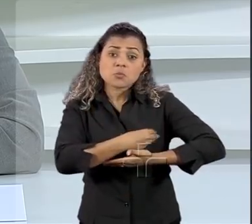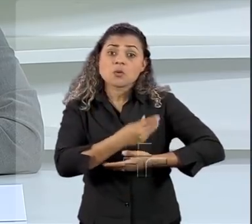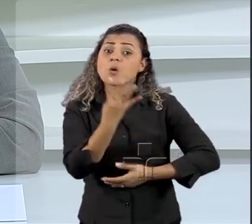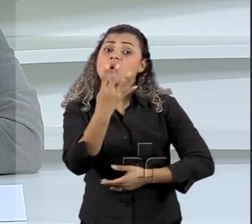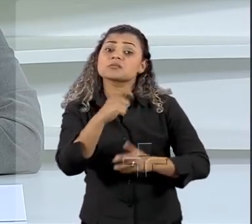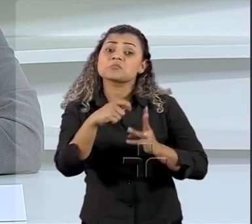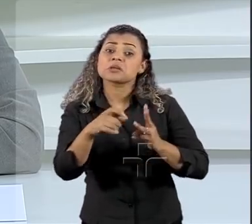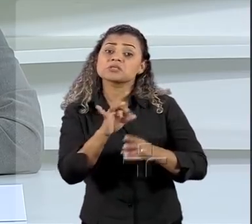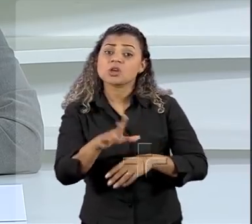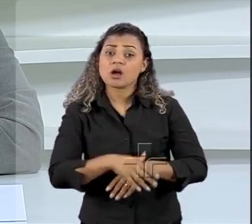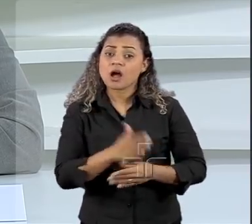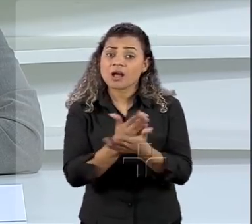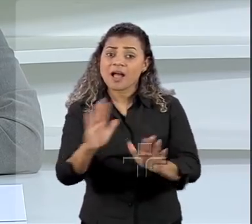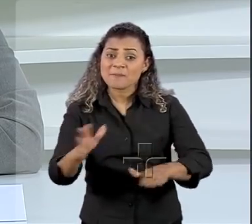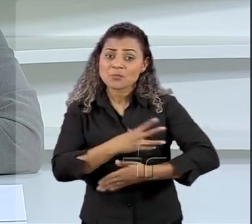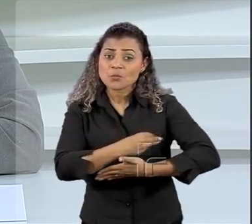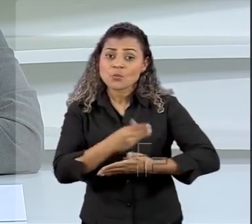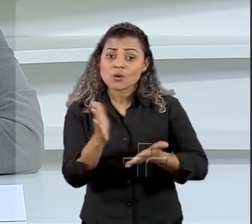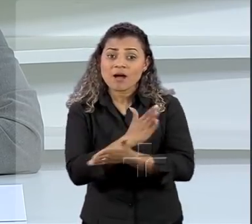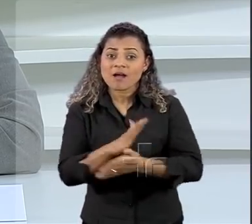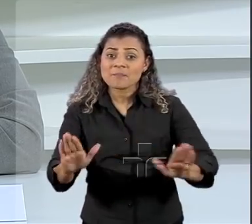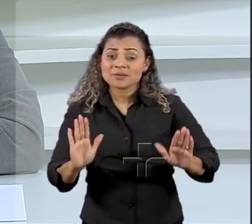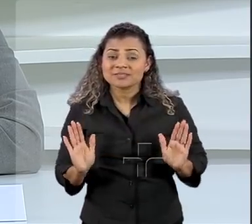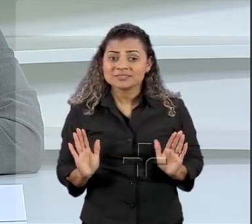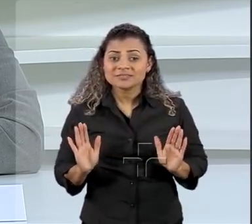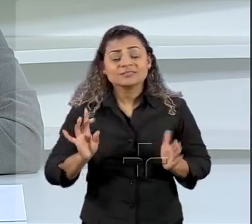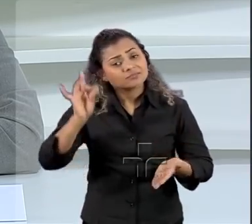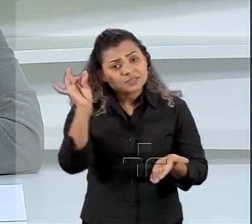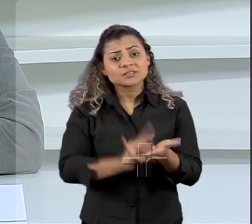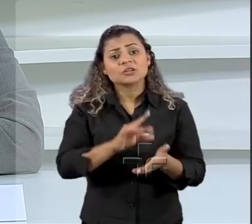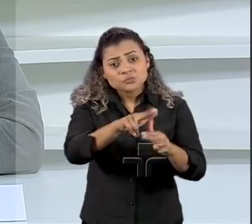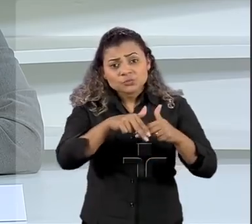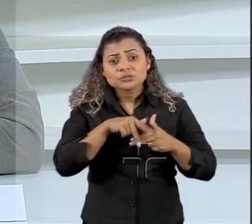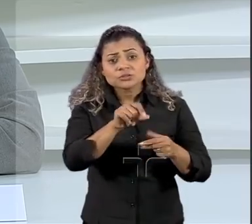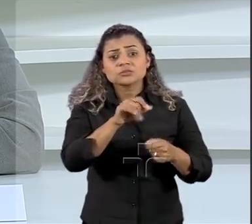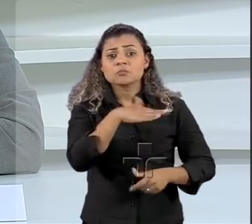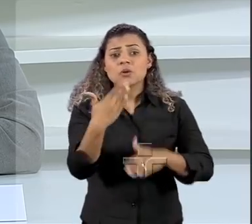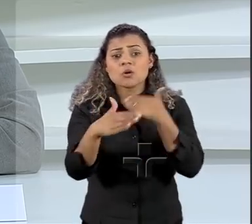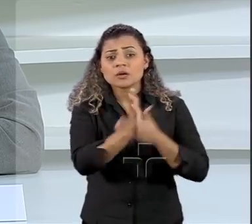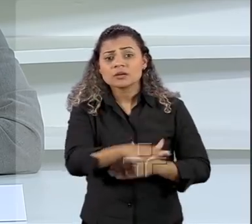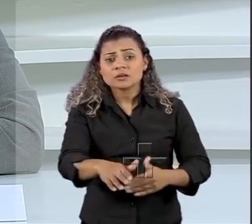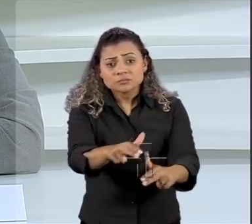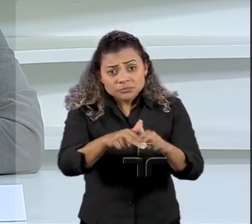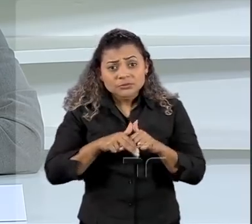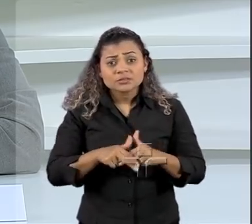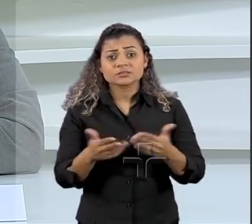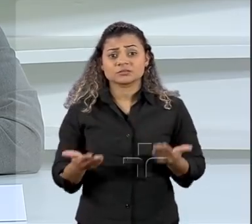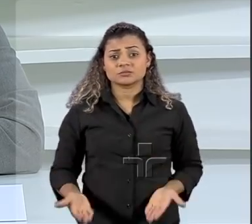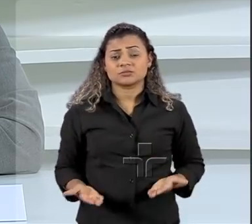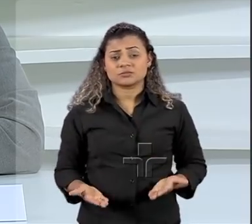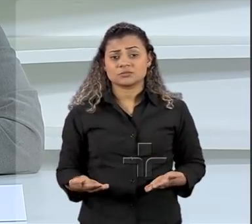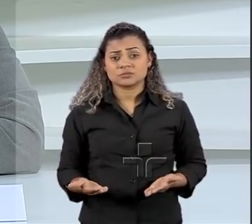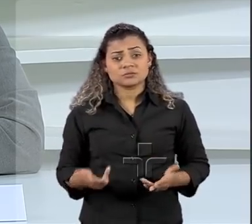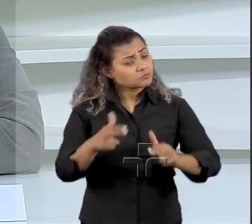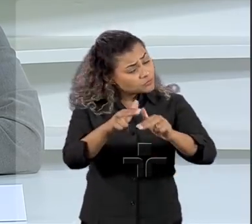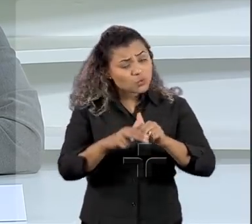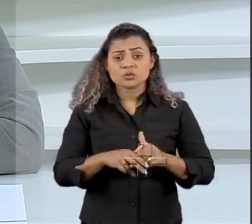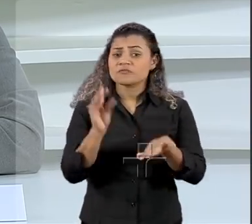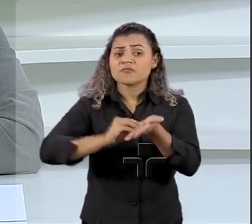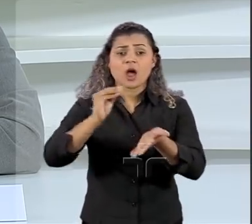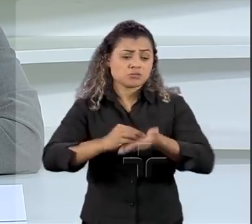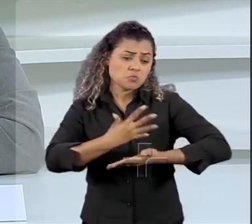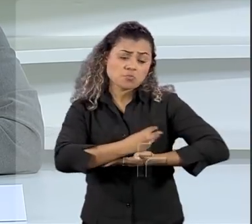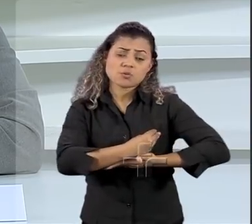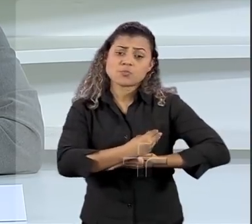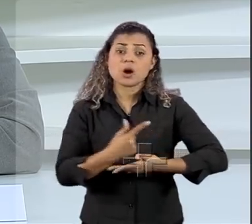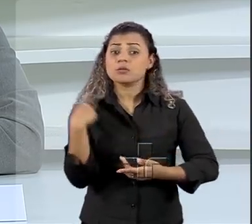né? O desmame precoce é a principal causa de internação e de mortalidade até 2 anos. E para isso a gente tem